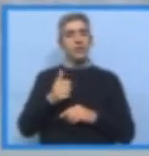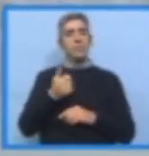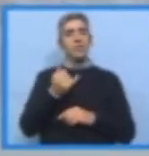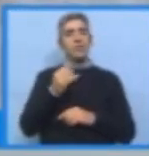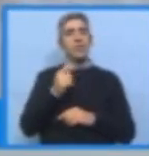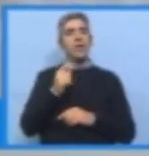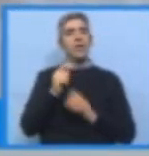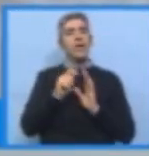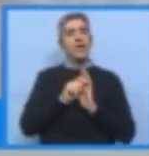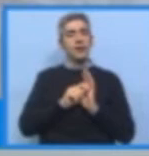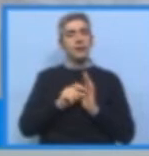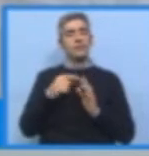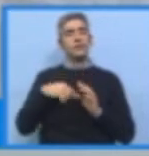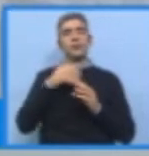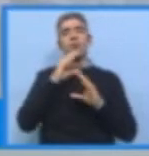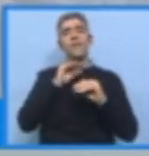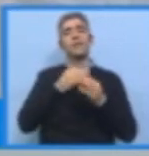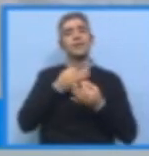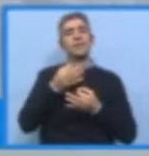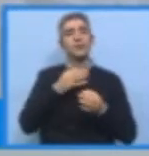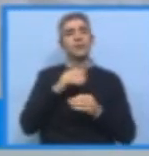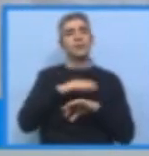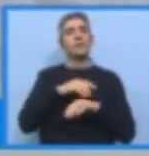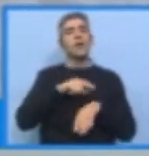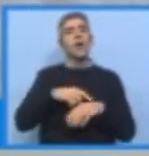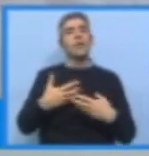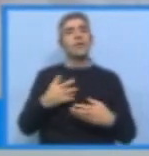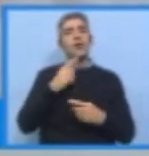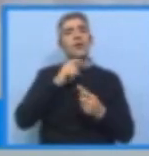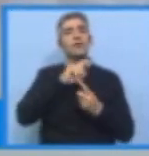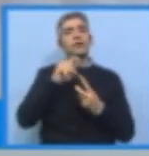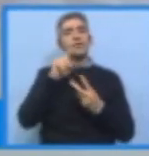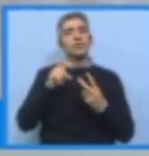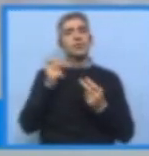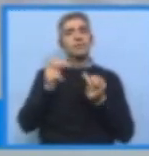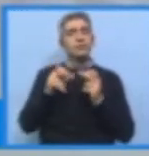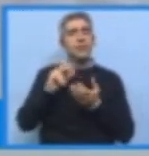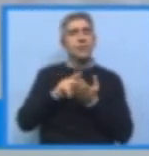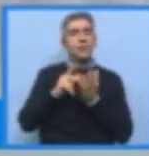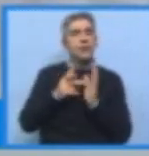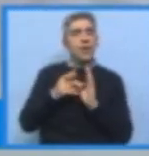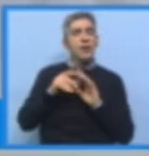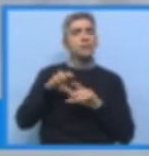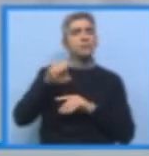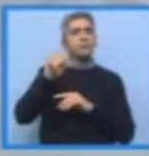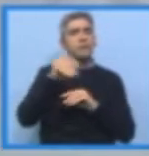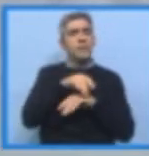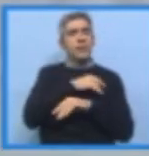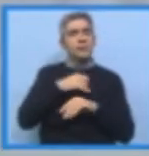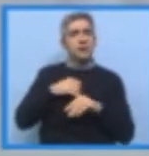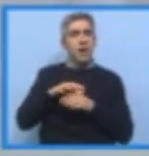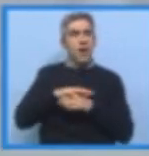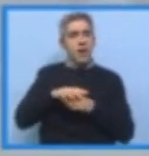nossa conversa é, desde logo, a atualidade marcada por tantas questões que se levantam, onde a técnica e os progressos da medicina